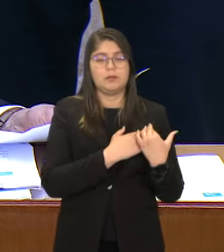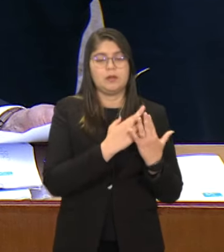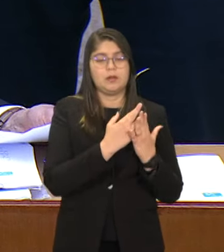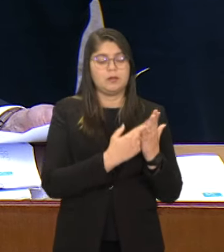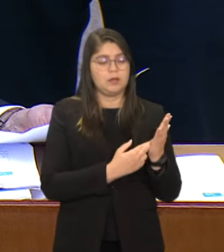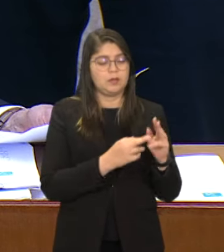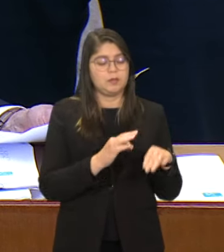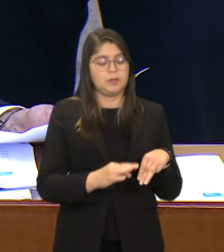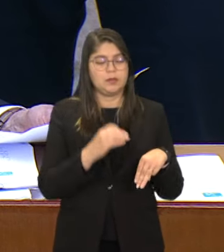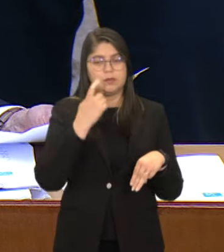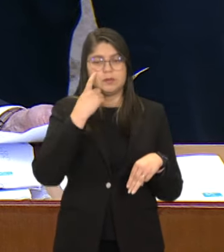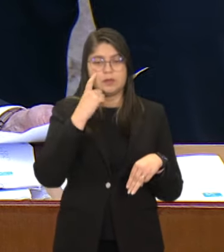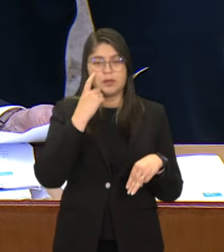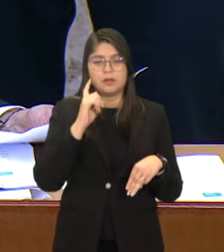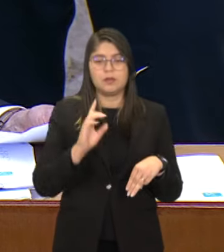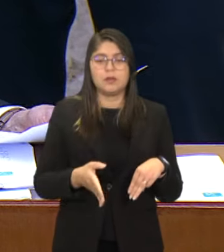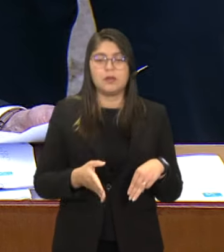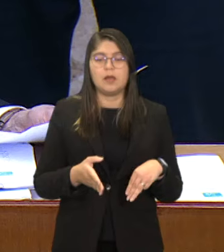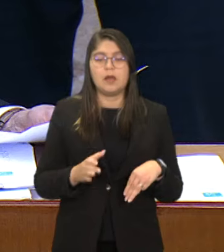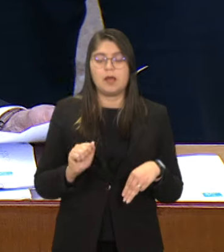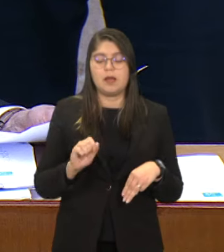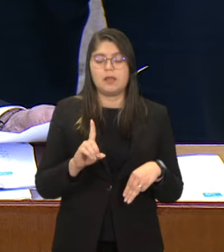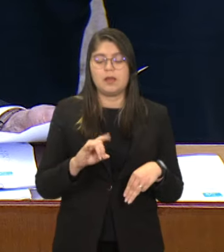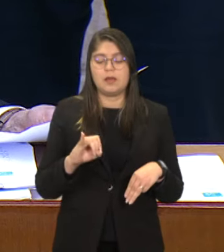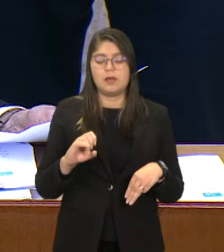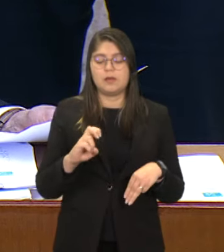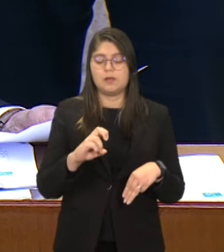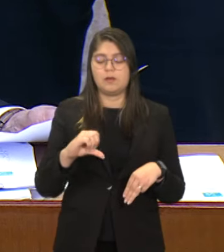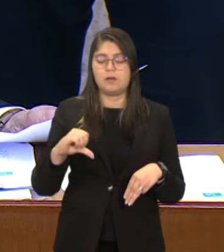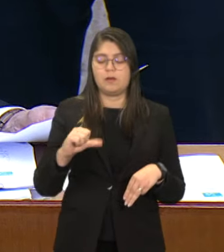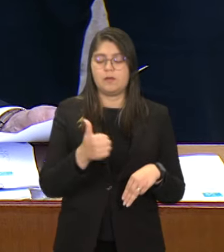Cássio, que é a ADI 5911.